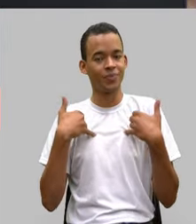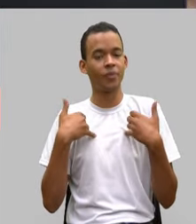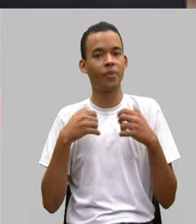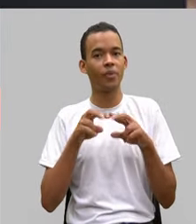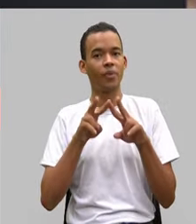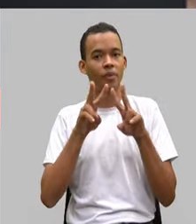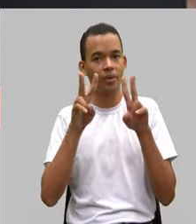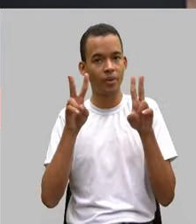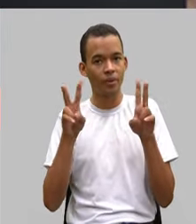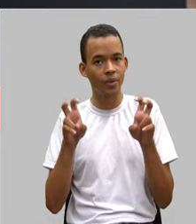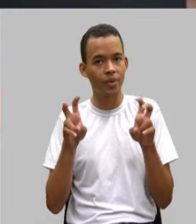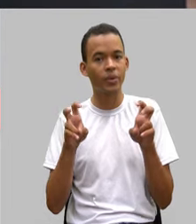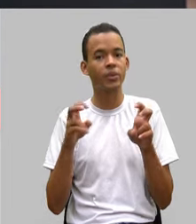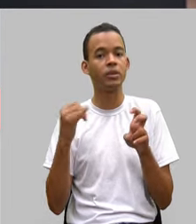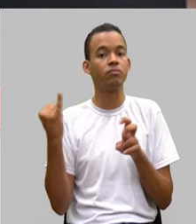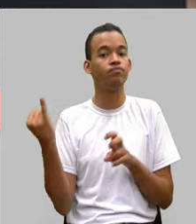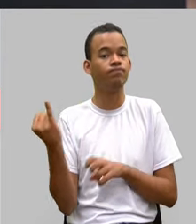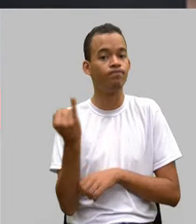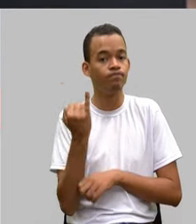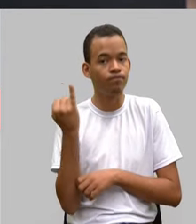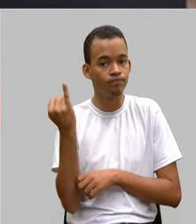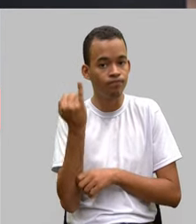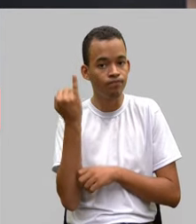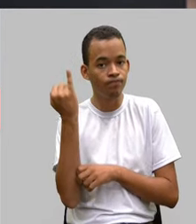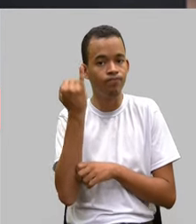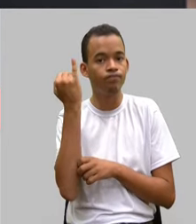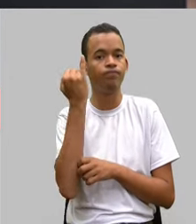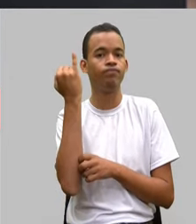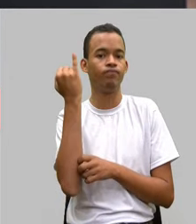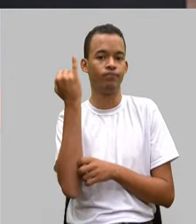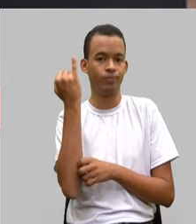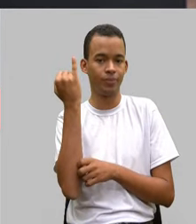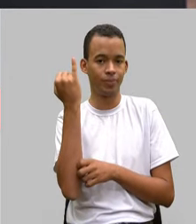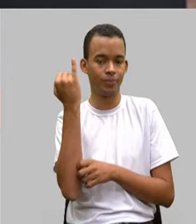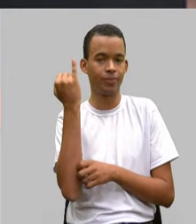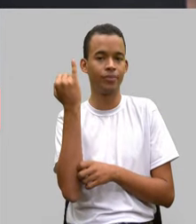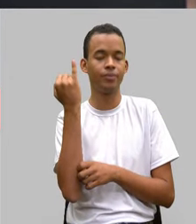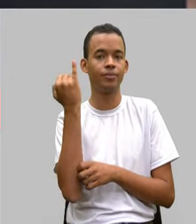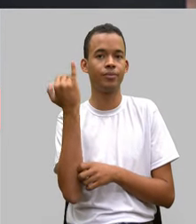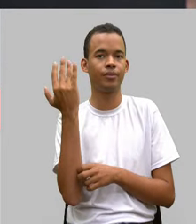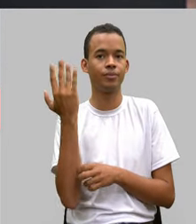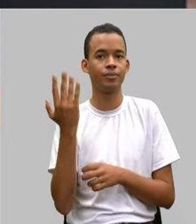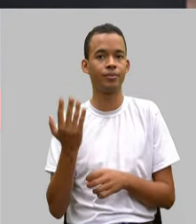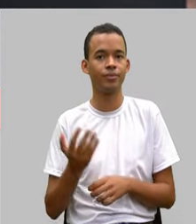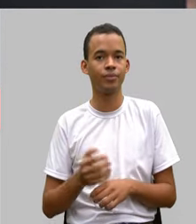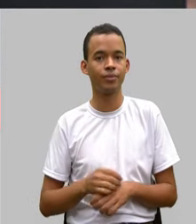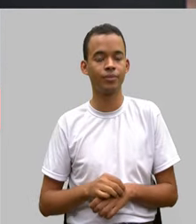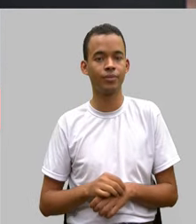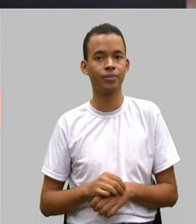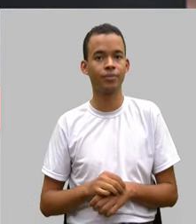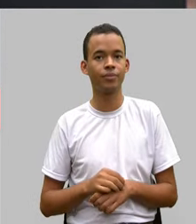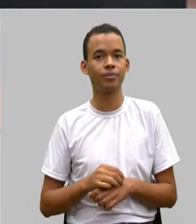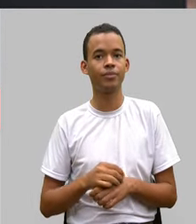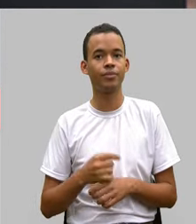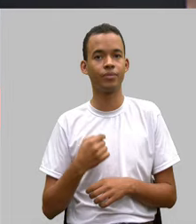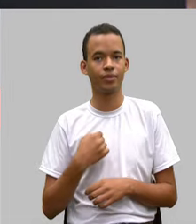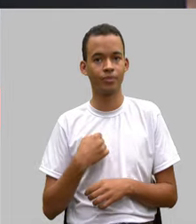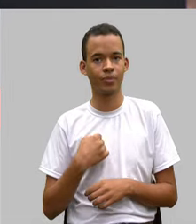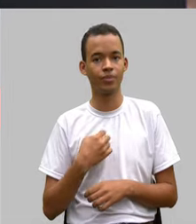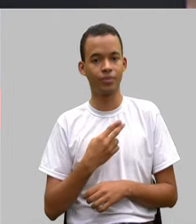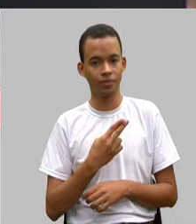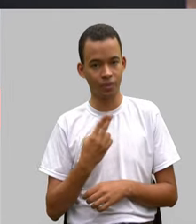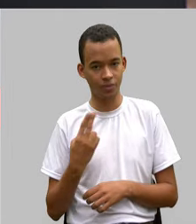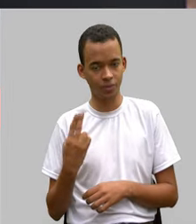de extrema importância e gostaria aqui de me apresentar na verdade eu sou